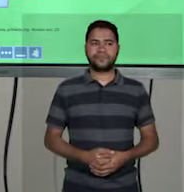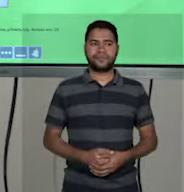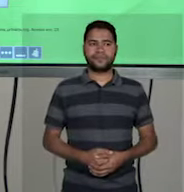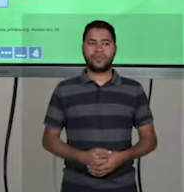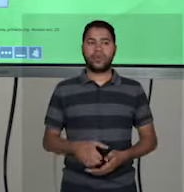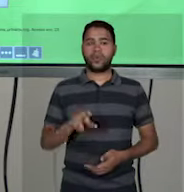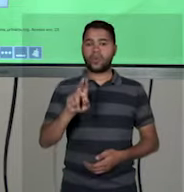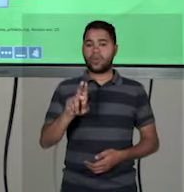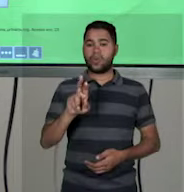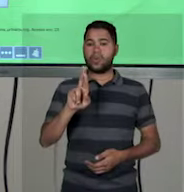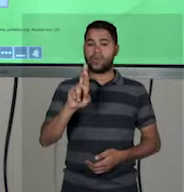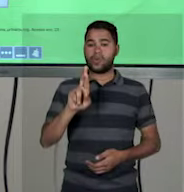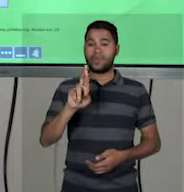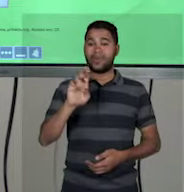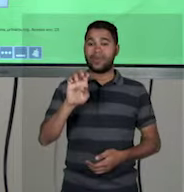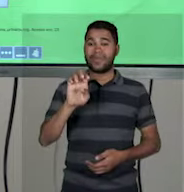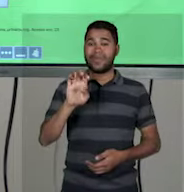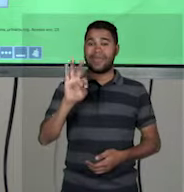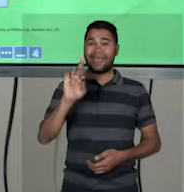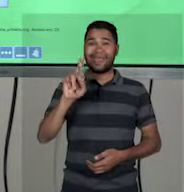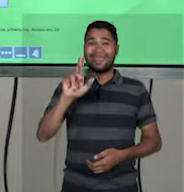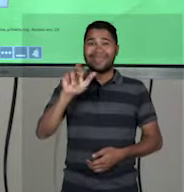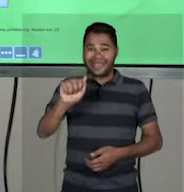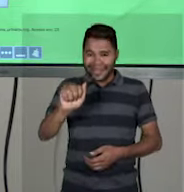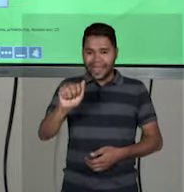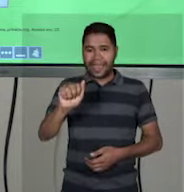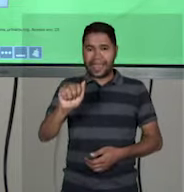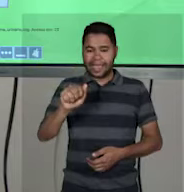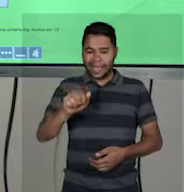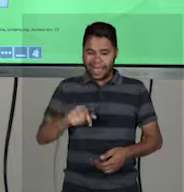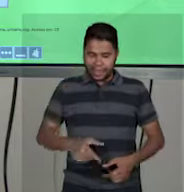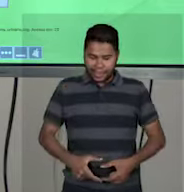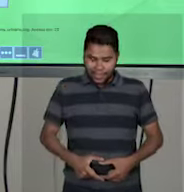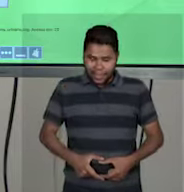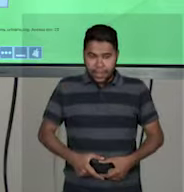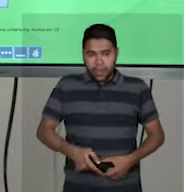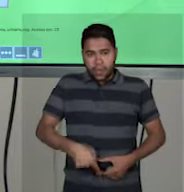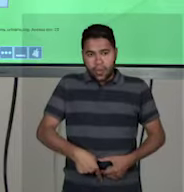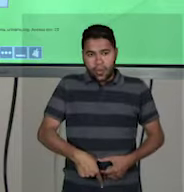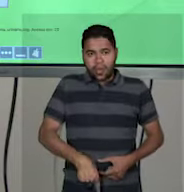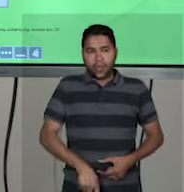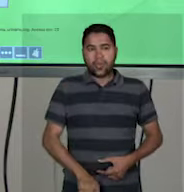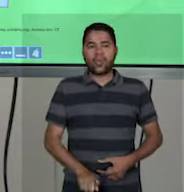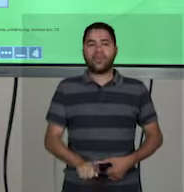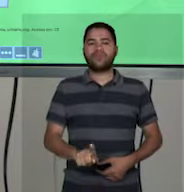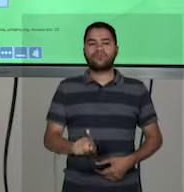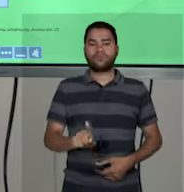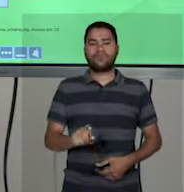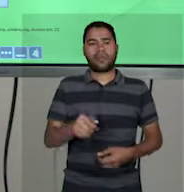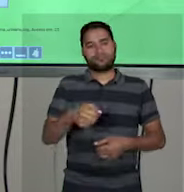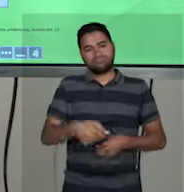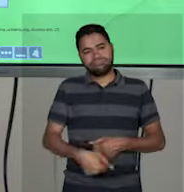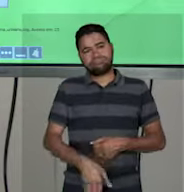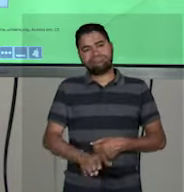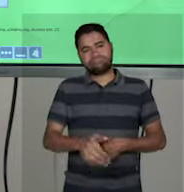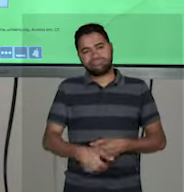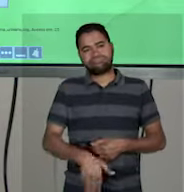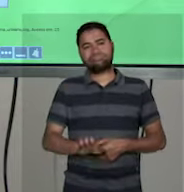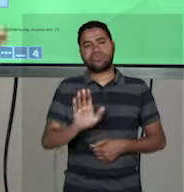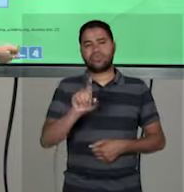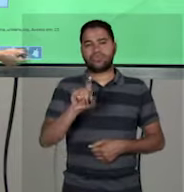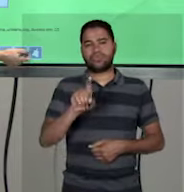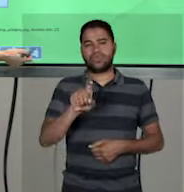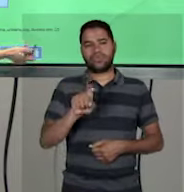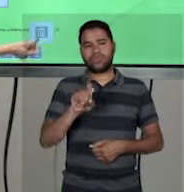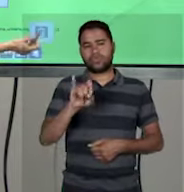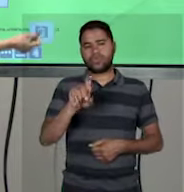uretra, com R no final, vai sair da bexiga para o meio externo, ok?